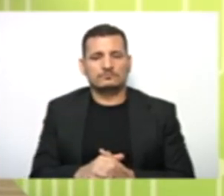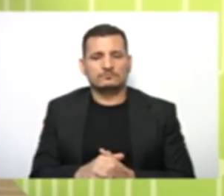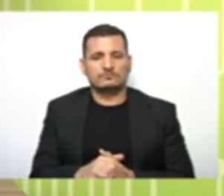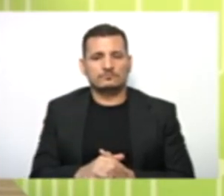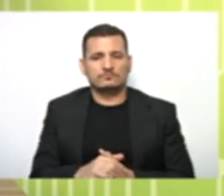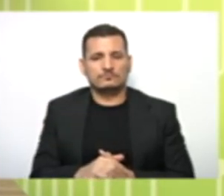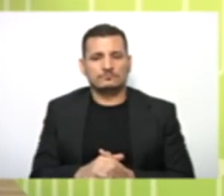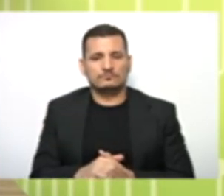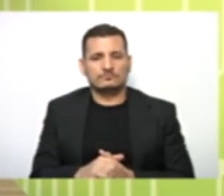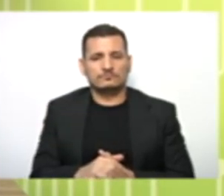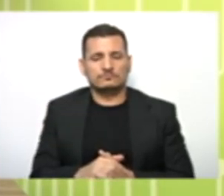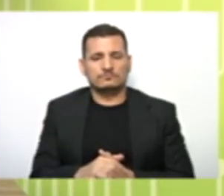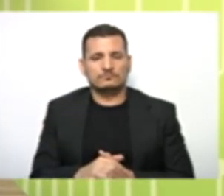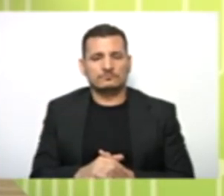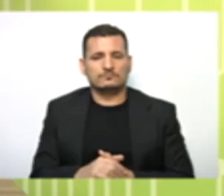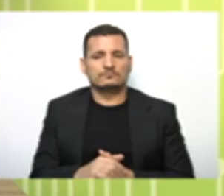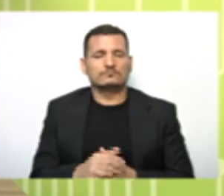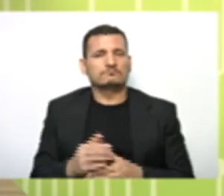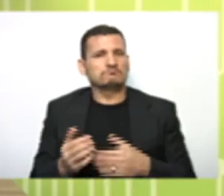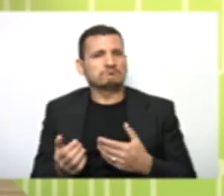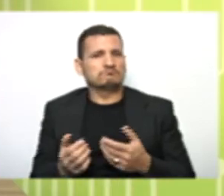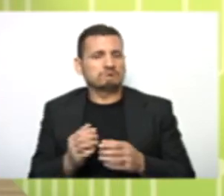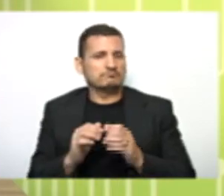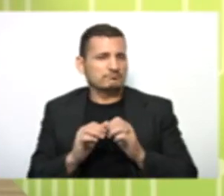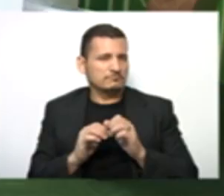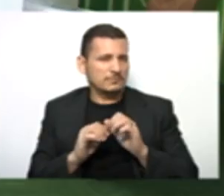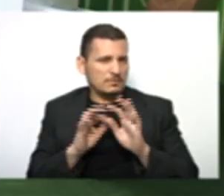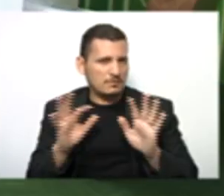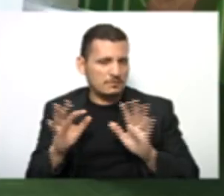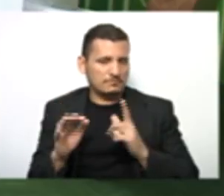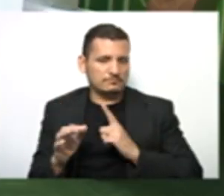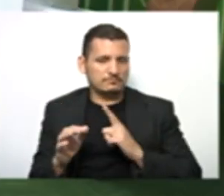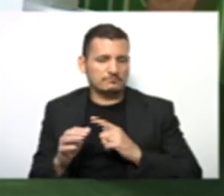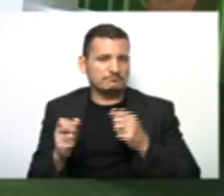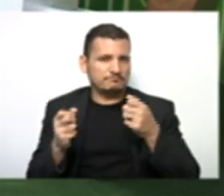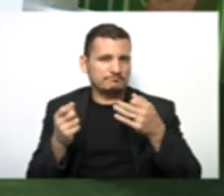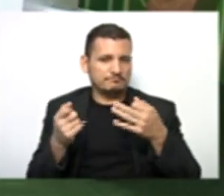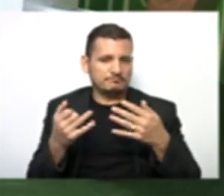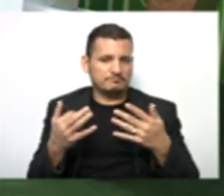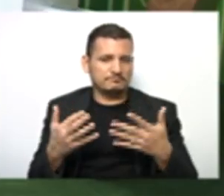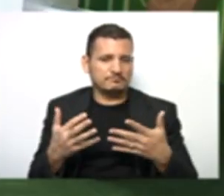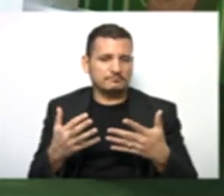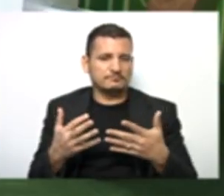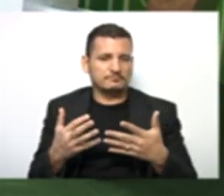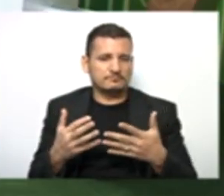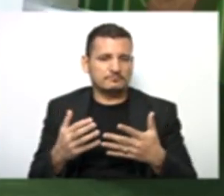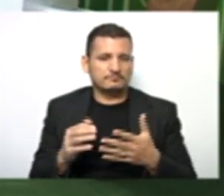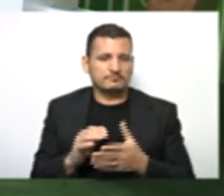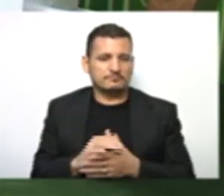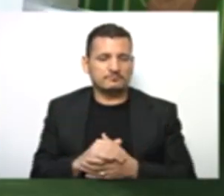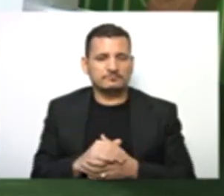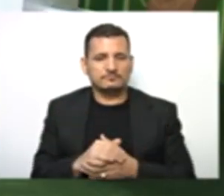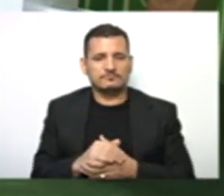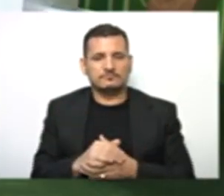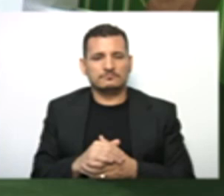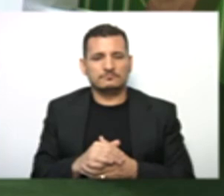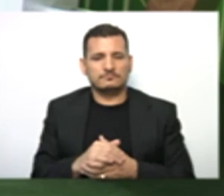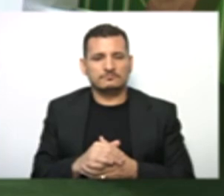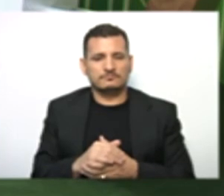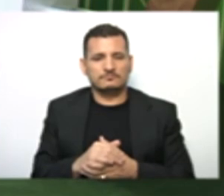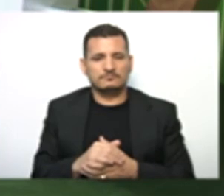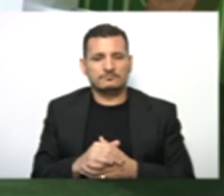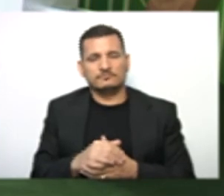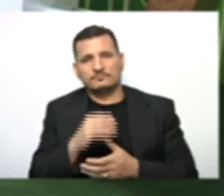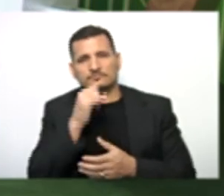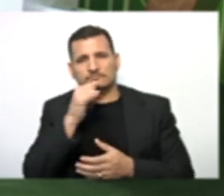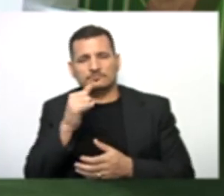ok? Não sei se ficou claro, professora, deu para... Eu acho que sim, porque a gente não recebeu nenhuma... Caso tenham alguma coisa